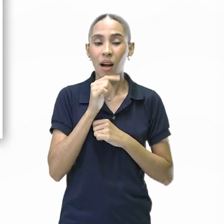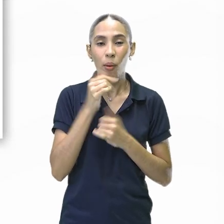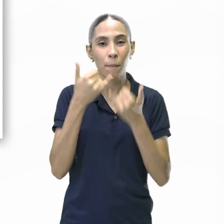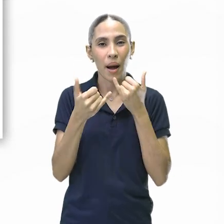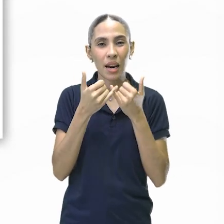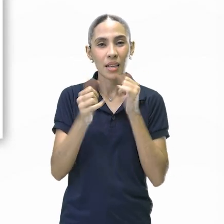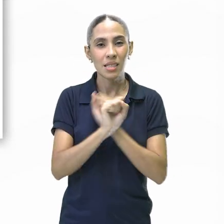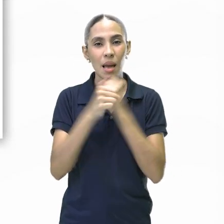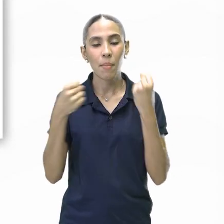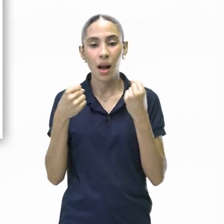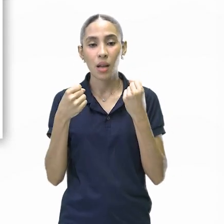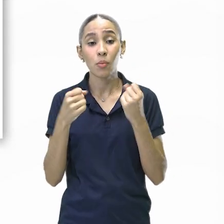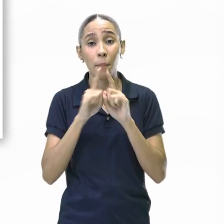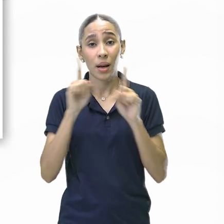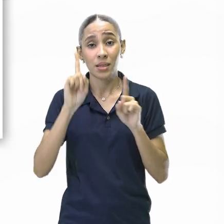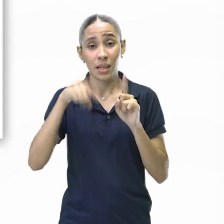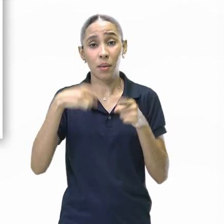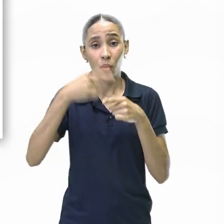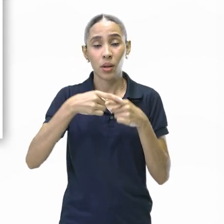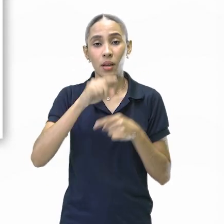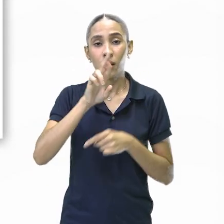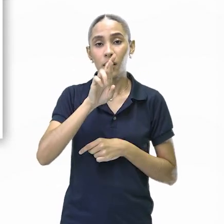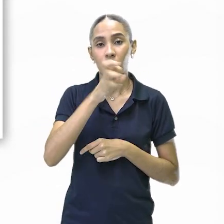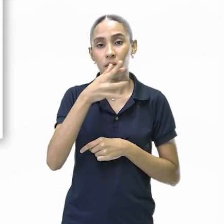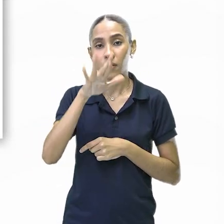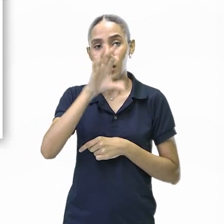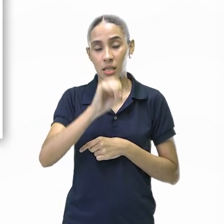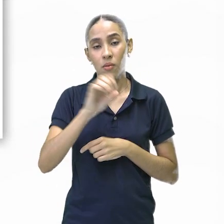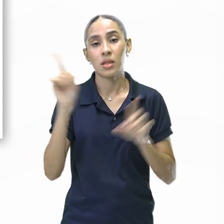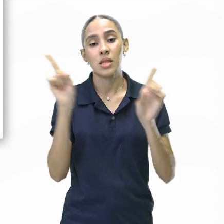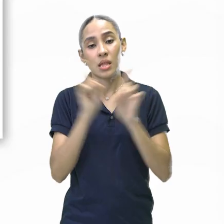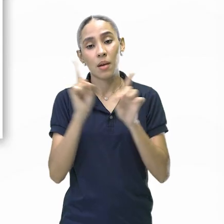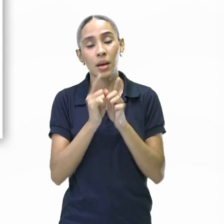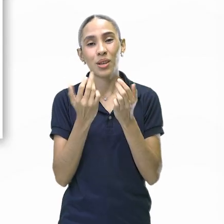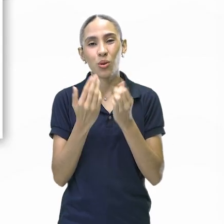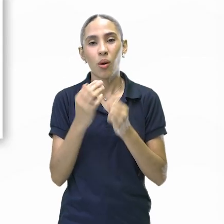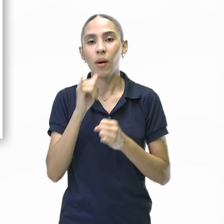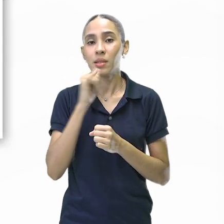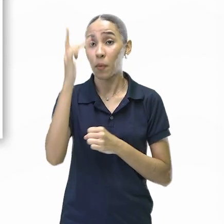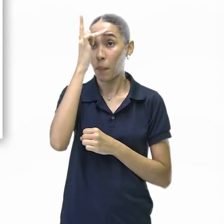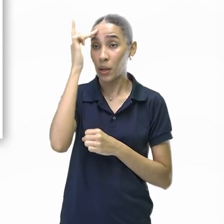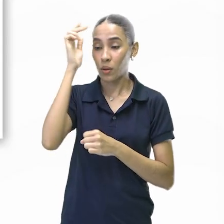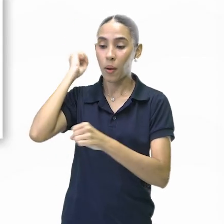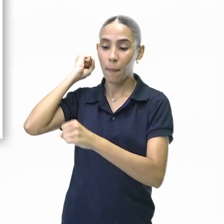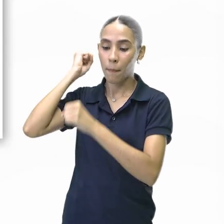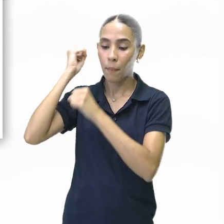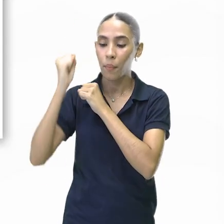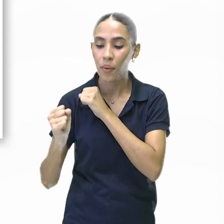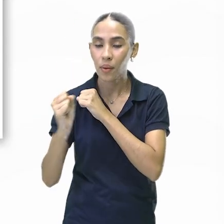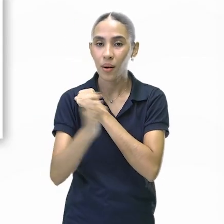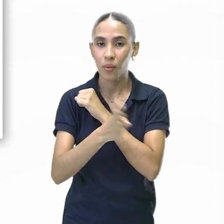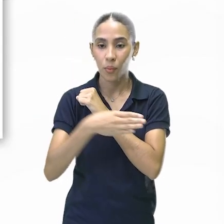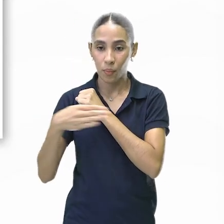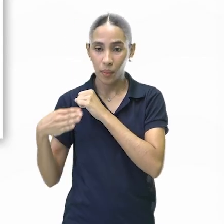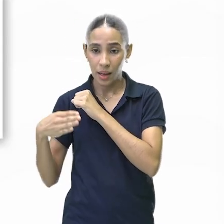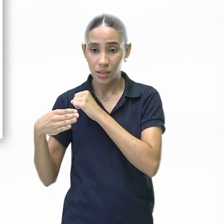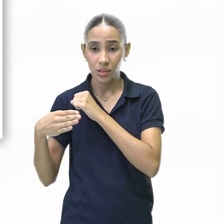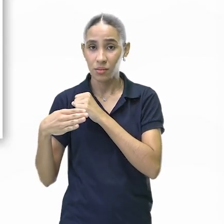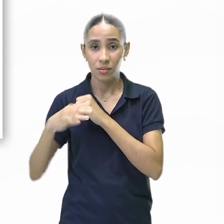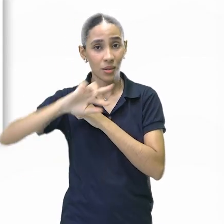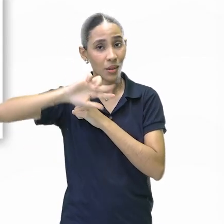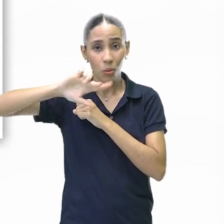está quebrado, mas é por causa da refração. A mesma coisa do pescador quando vai arpoar um peixe. O peixe não está